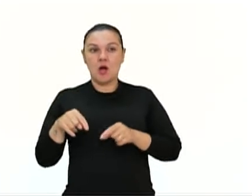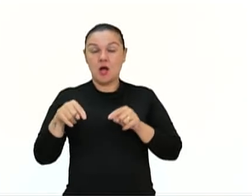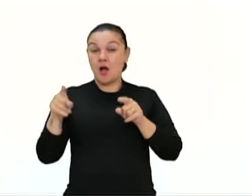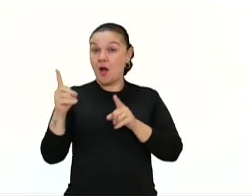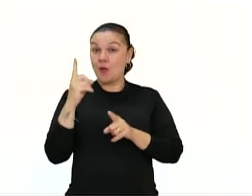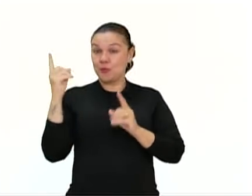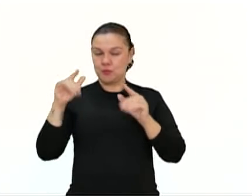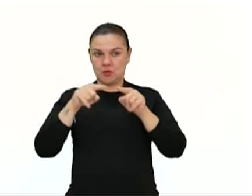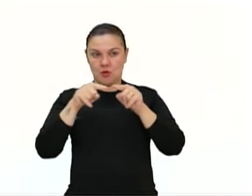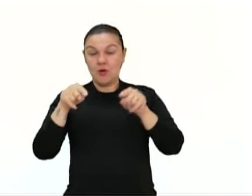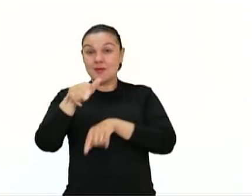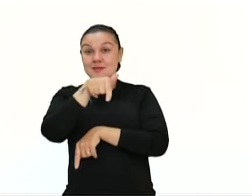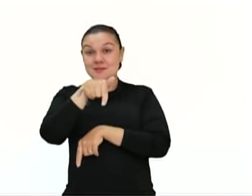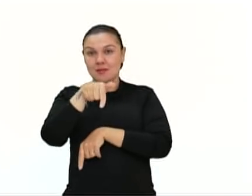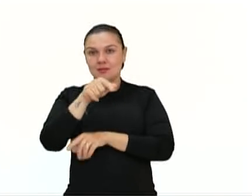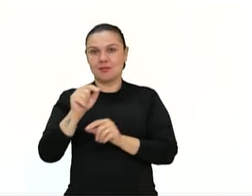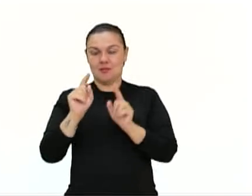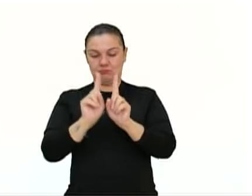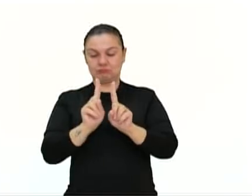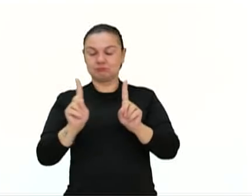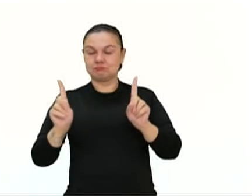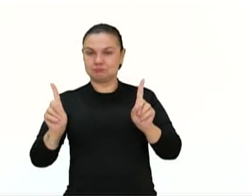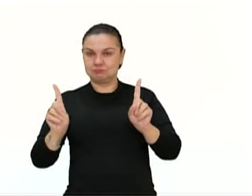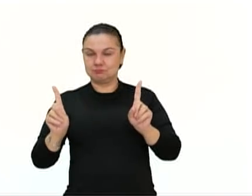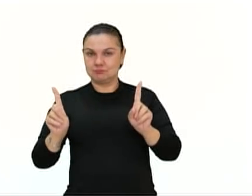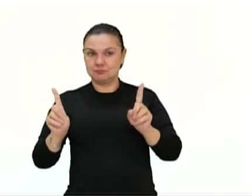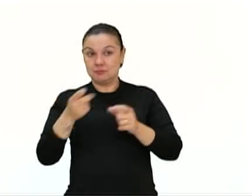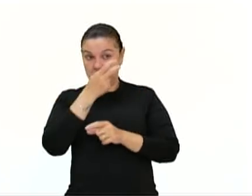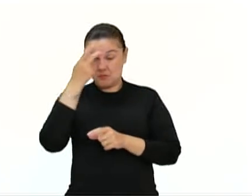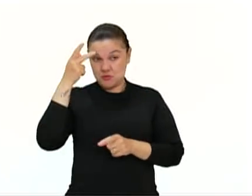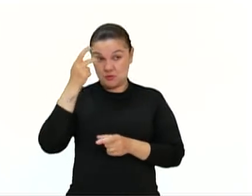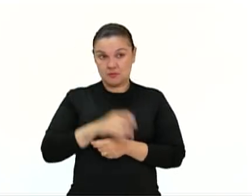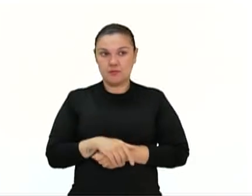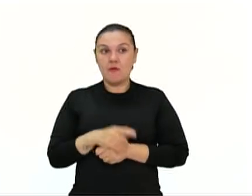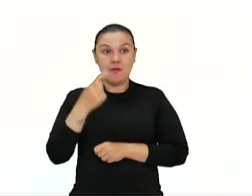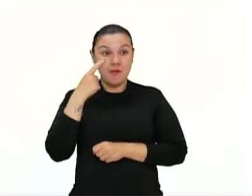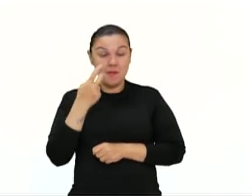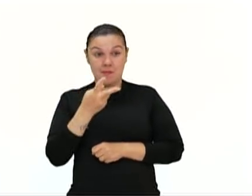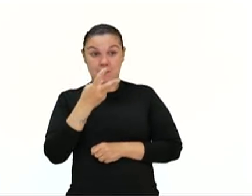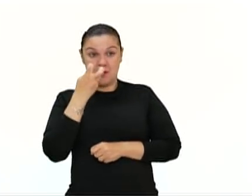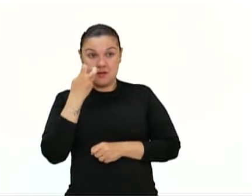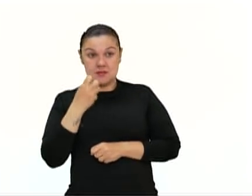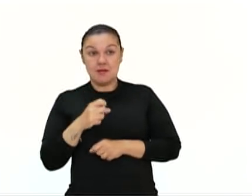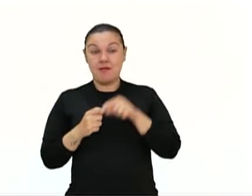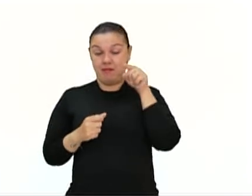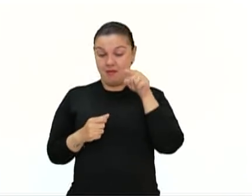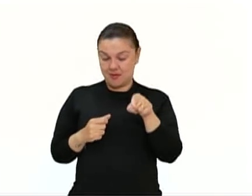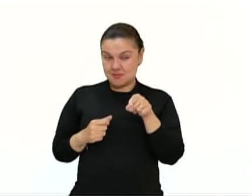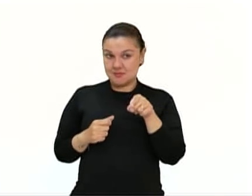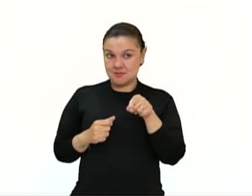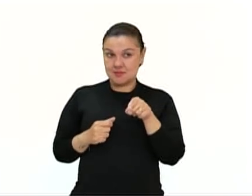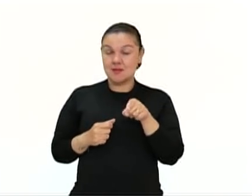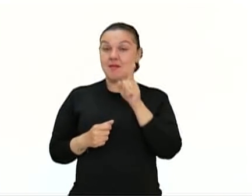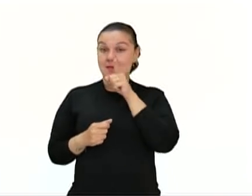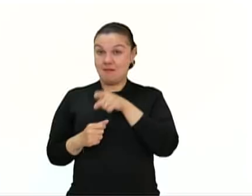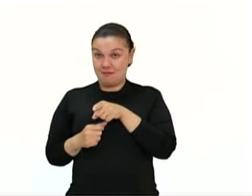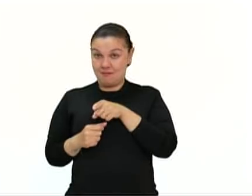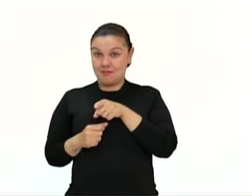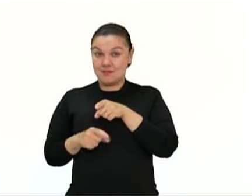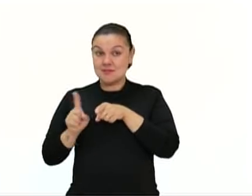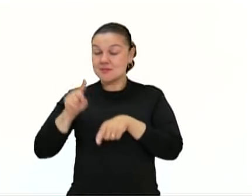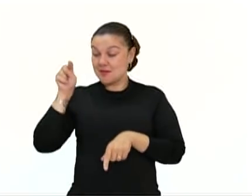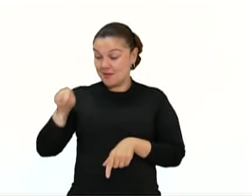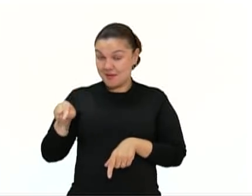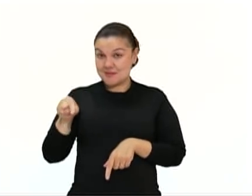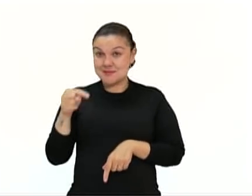tenho aqui 7 bonequinhos, né, representando pessoas. Se você observar, eu tenho esse aqui, este